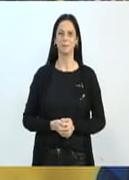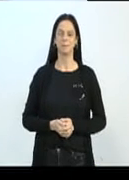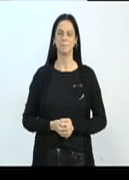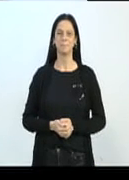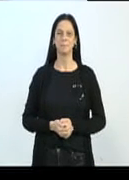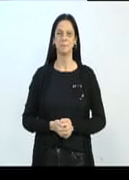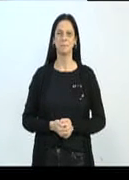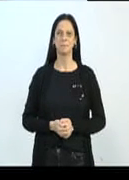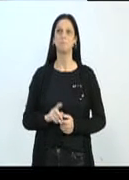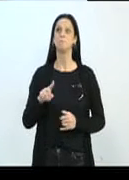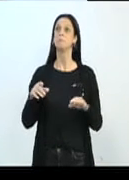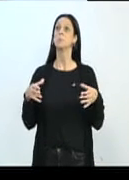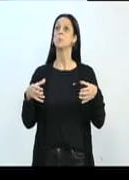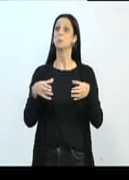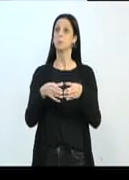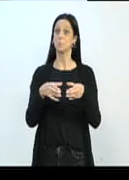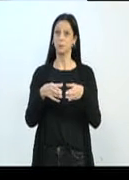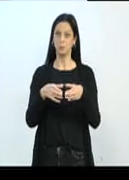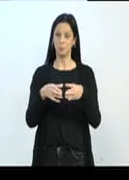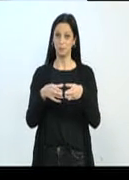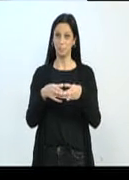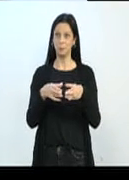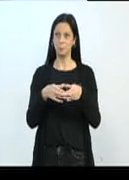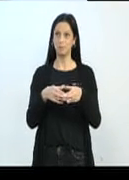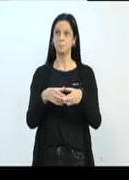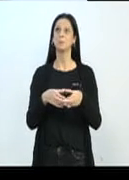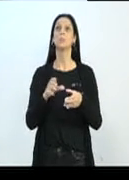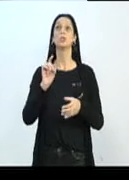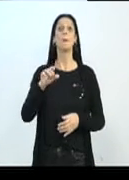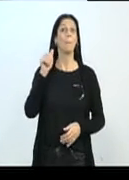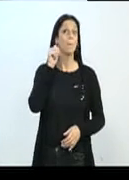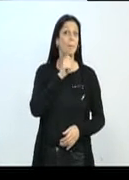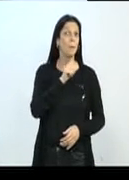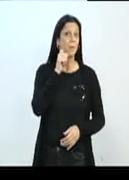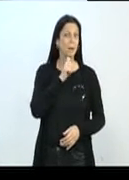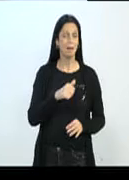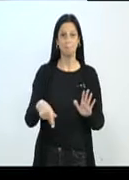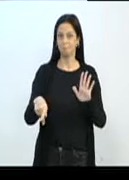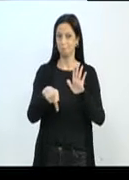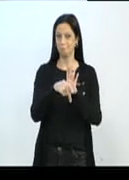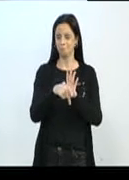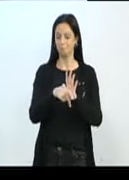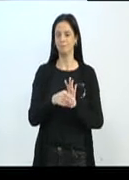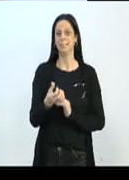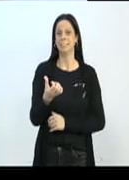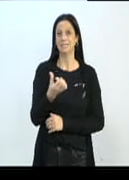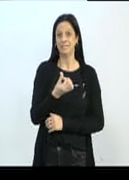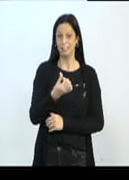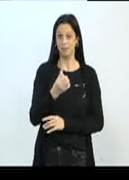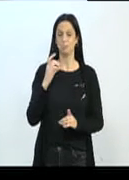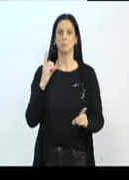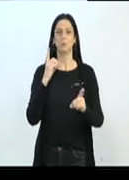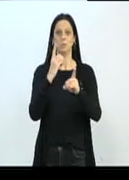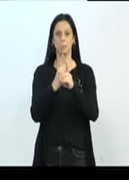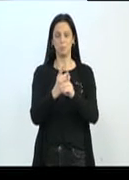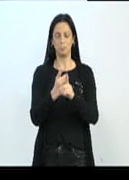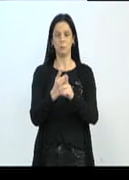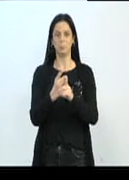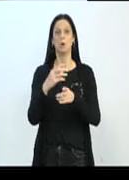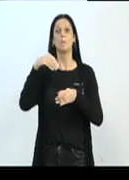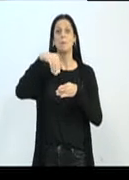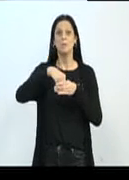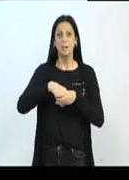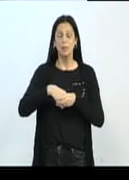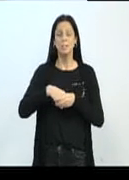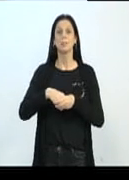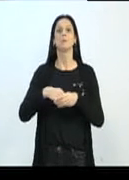que é um clube formado do lá eu somente por mulheres EA 6ª edição desse evento ocorreu no clube